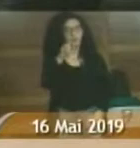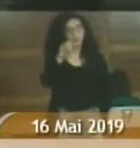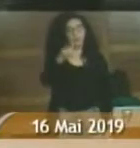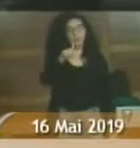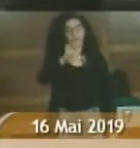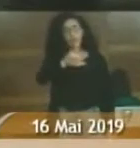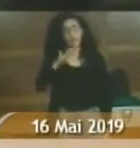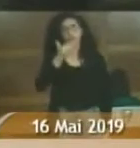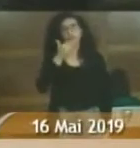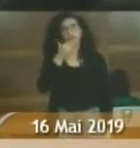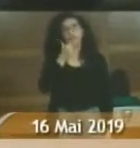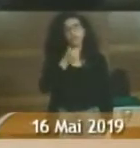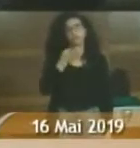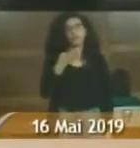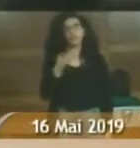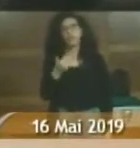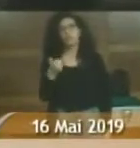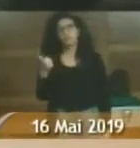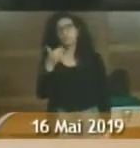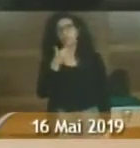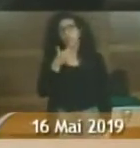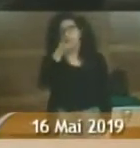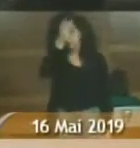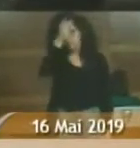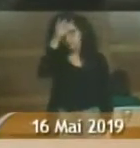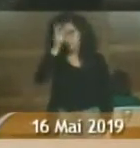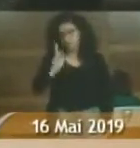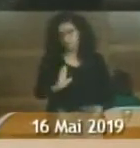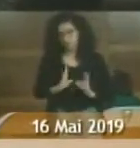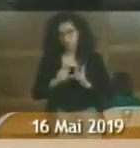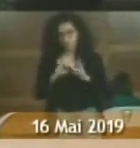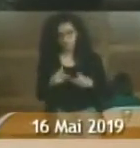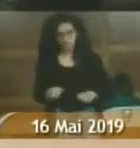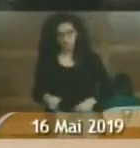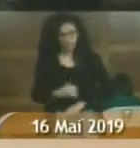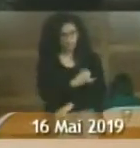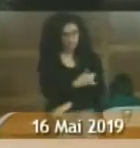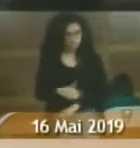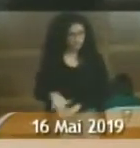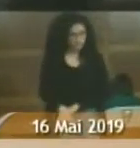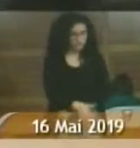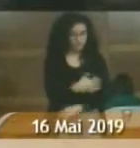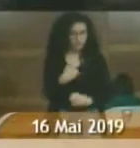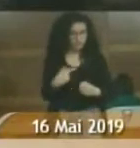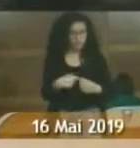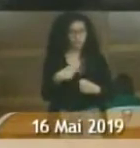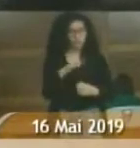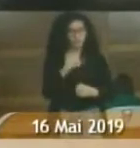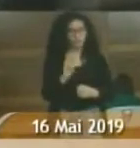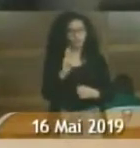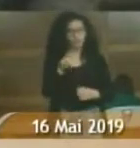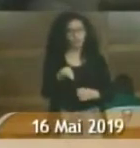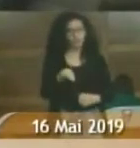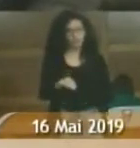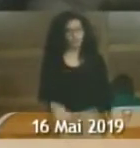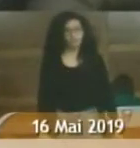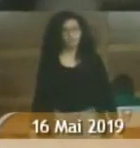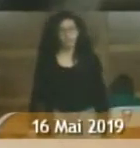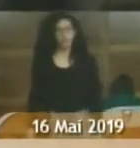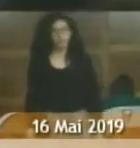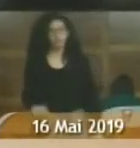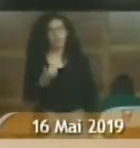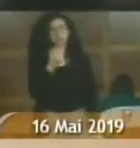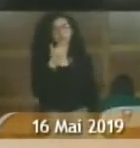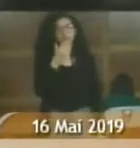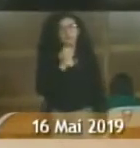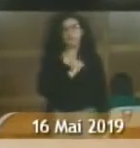número 1411, indicando ao prefeito municipal a drenagem e a pavimentação asfáltica da rua São Lucas, no bairro Parque Belém. Indicação